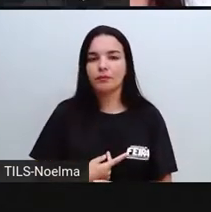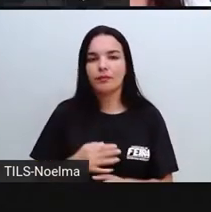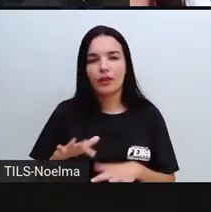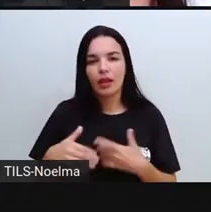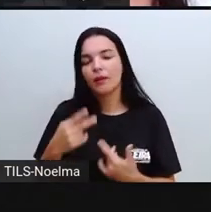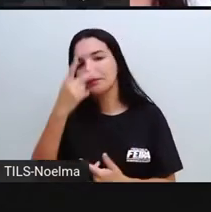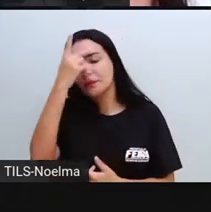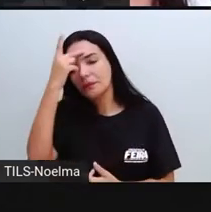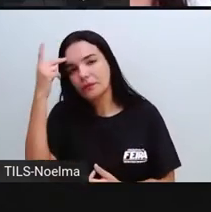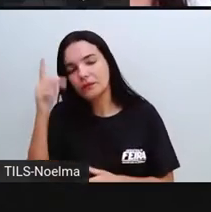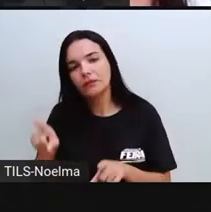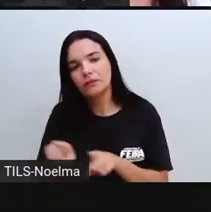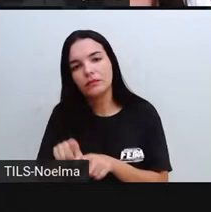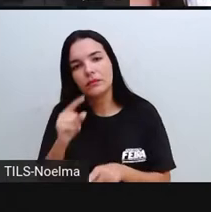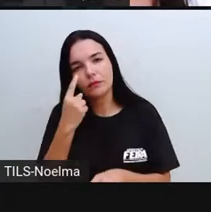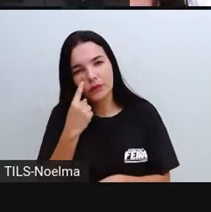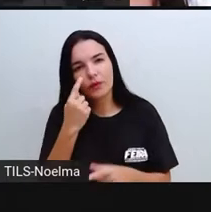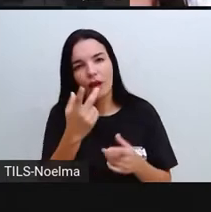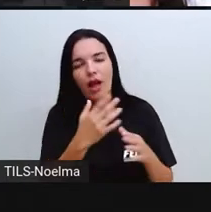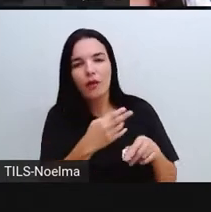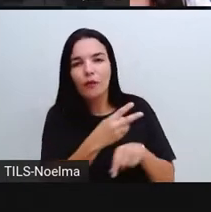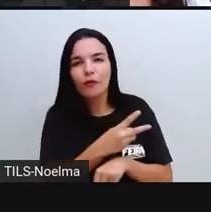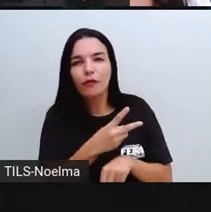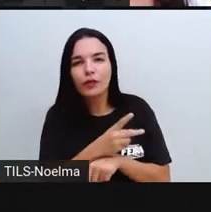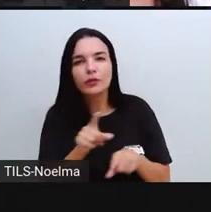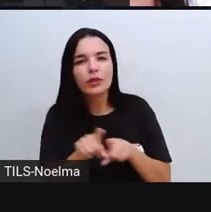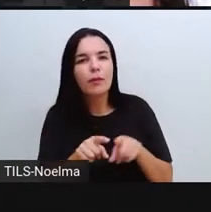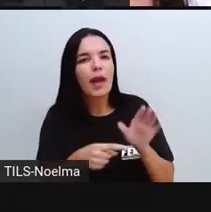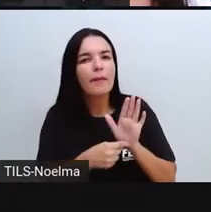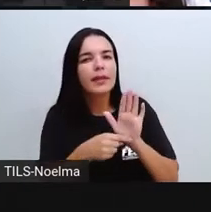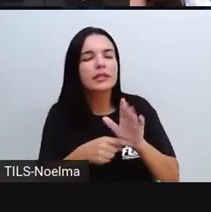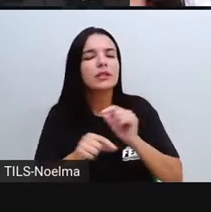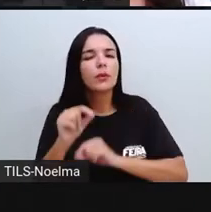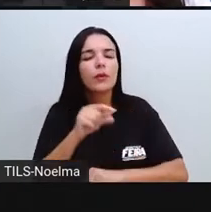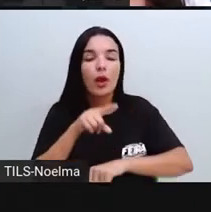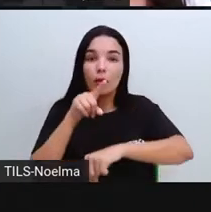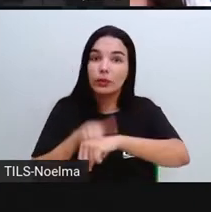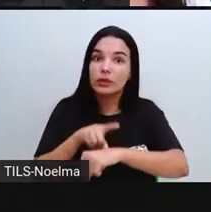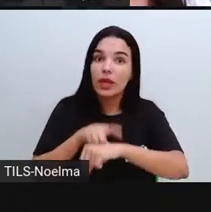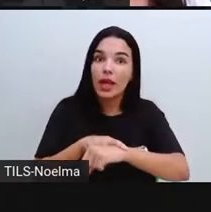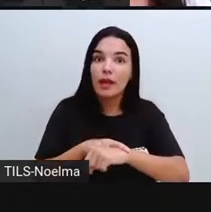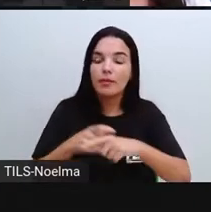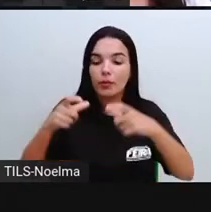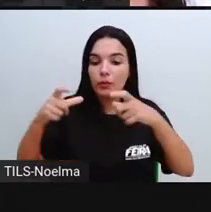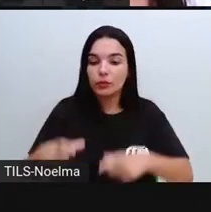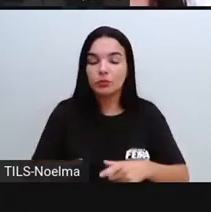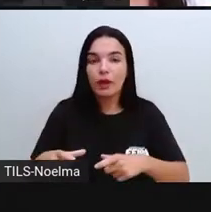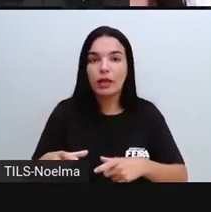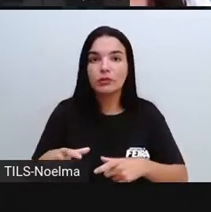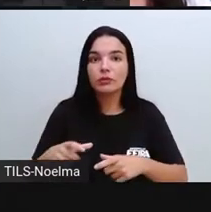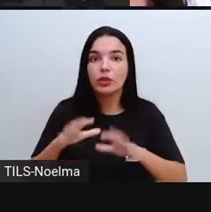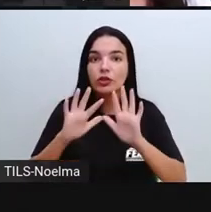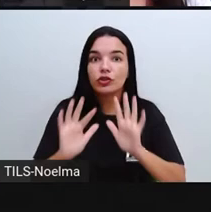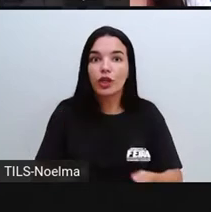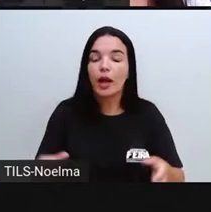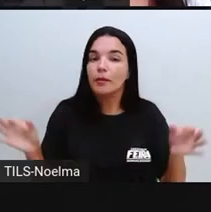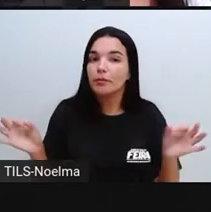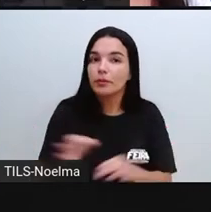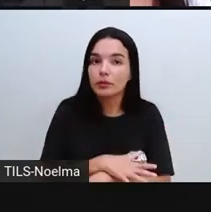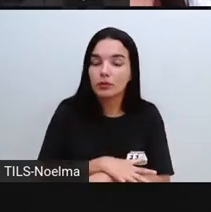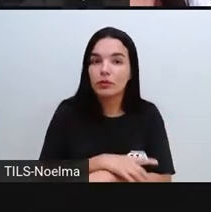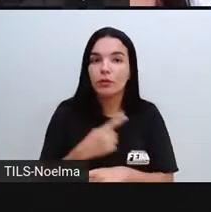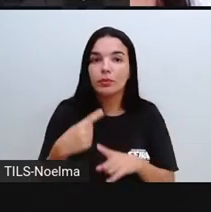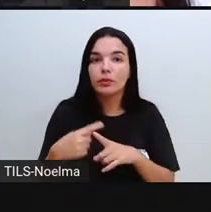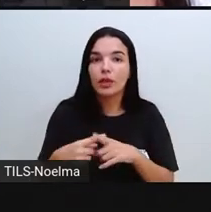o relato pessoal, ele também apresenta um tempo e um espaço bem definido, né? Onde o narrador ele